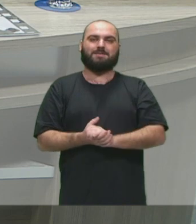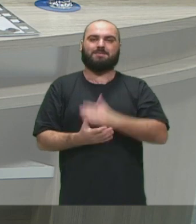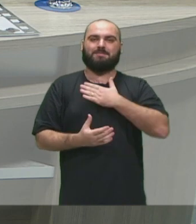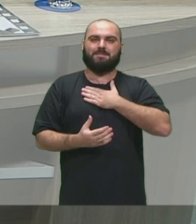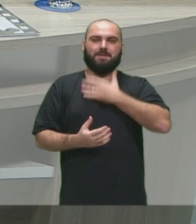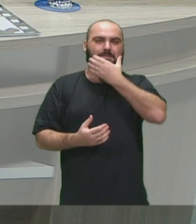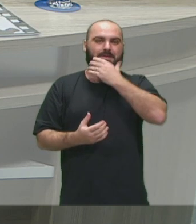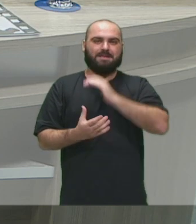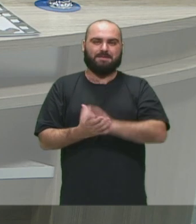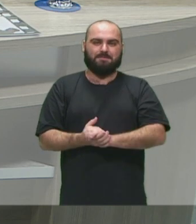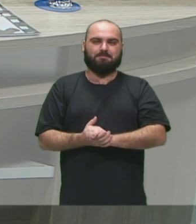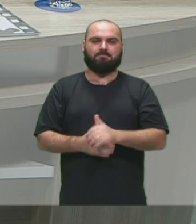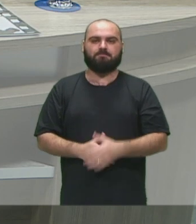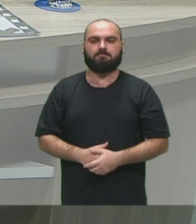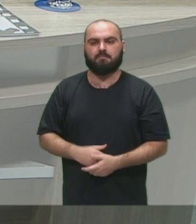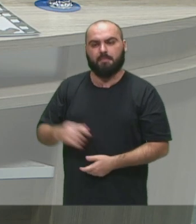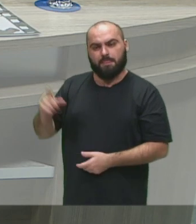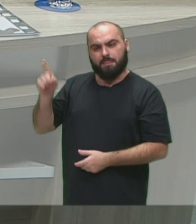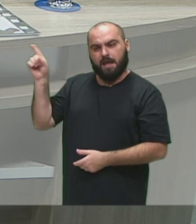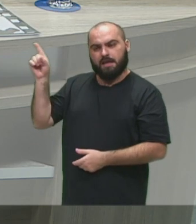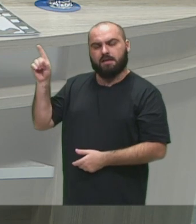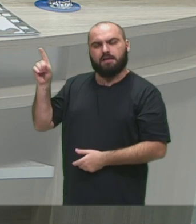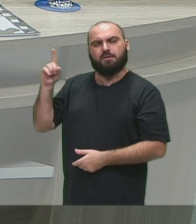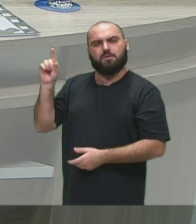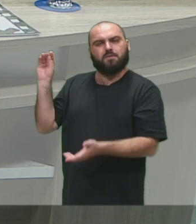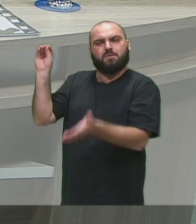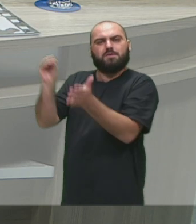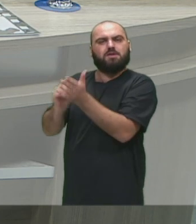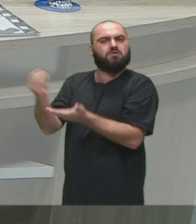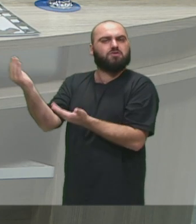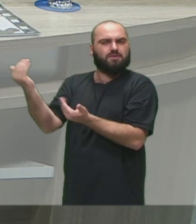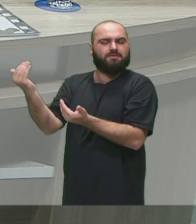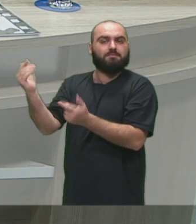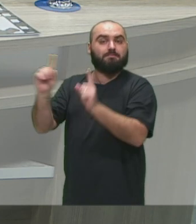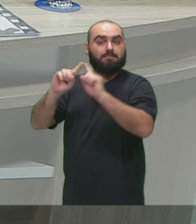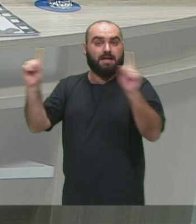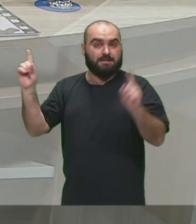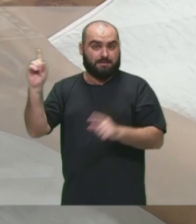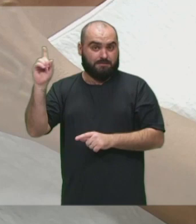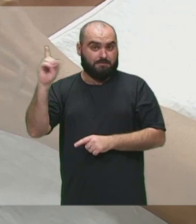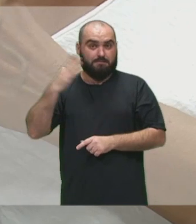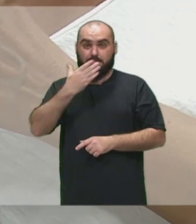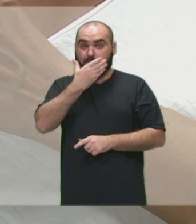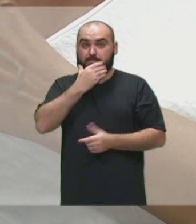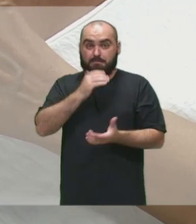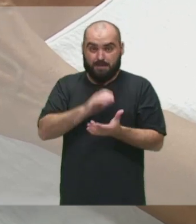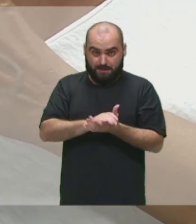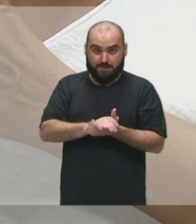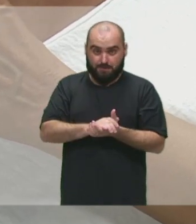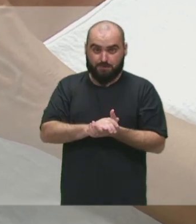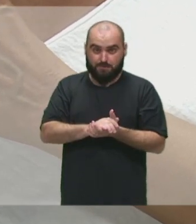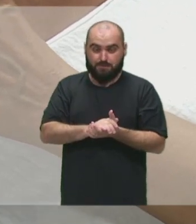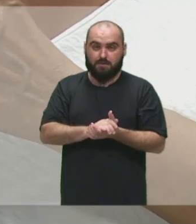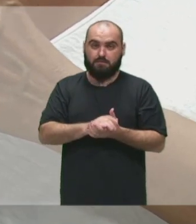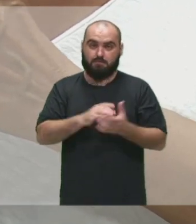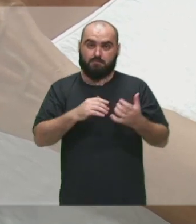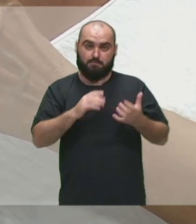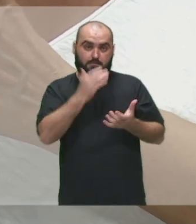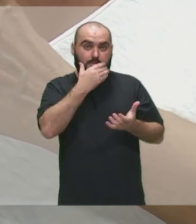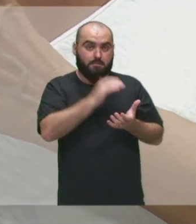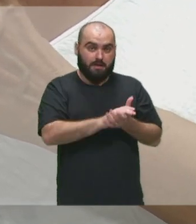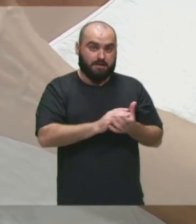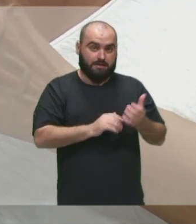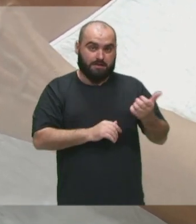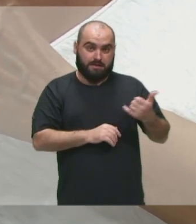Aqui eu coloquei um adolescente na obra, mas a história do meu marido era um senhor de idade. Ele tinha 11 anos de idade quando um